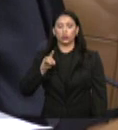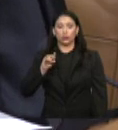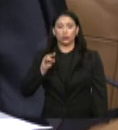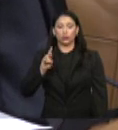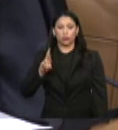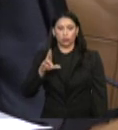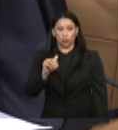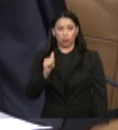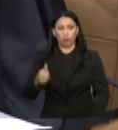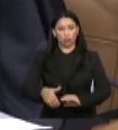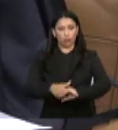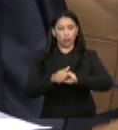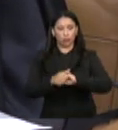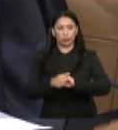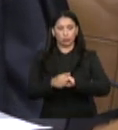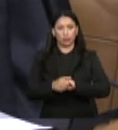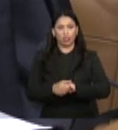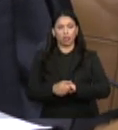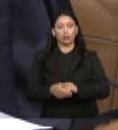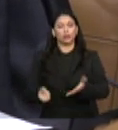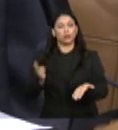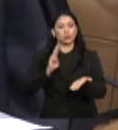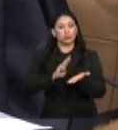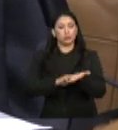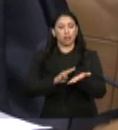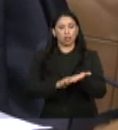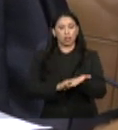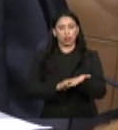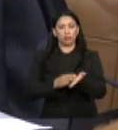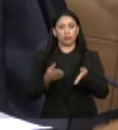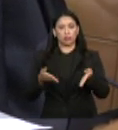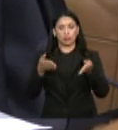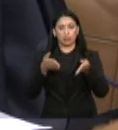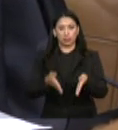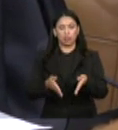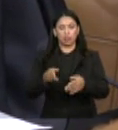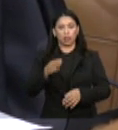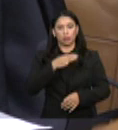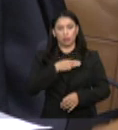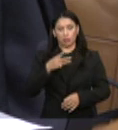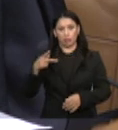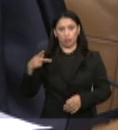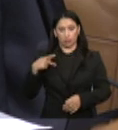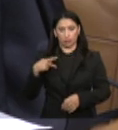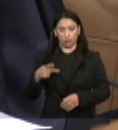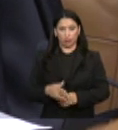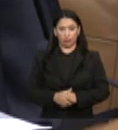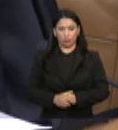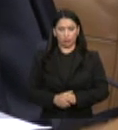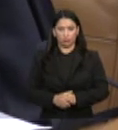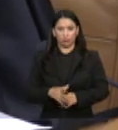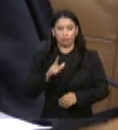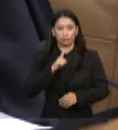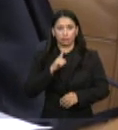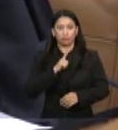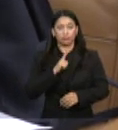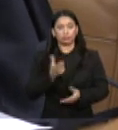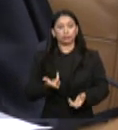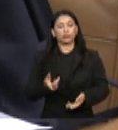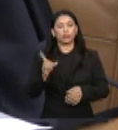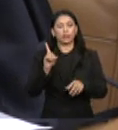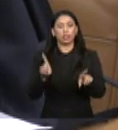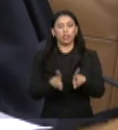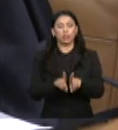cumprimento os membros do Ministério Público ex-presidente da República Federativa do Brasil Dr José